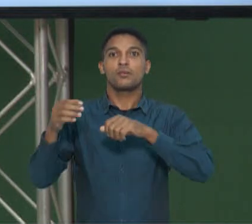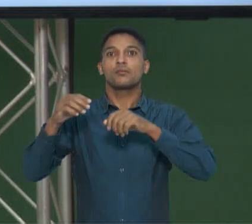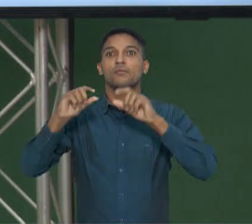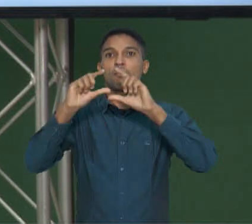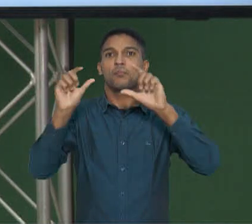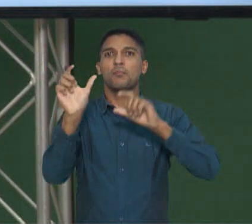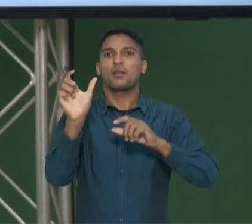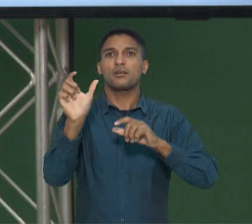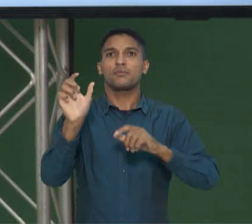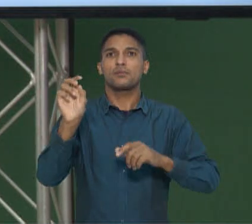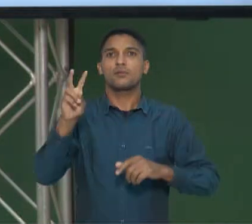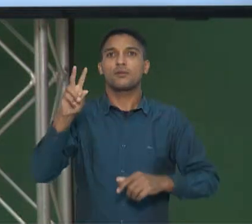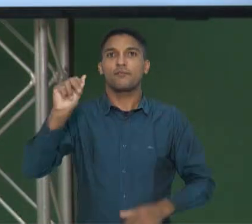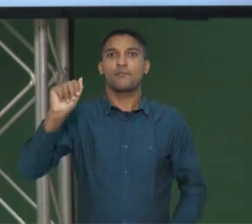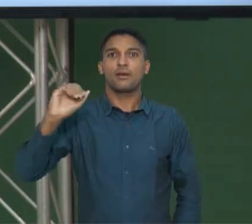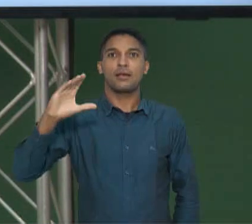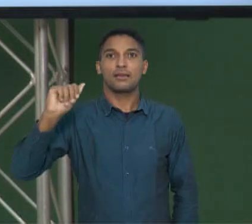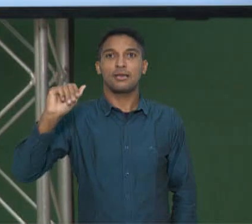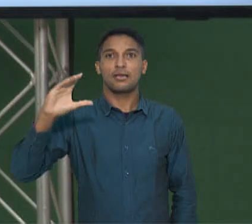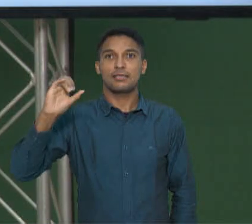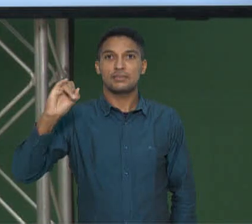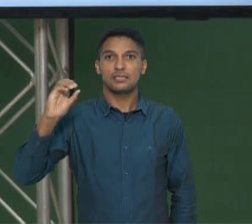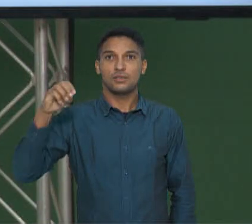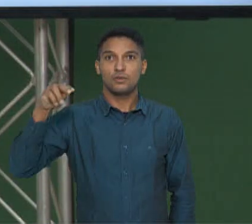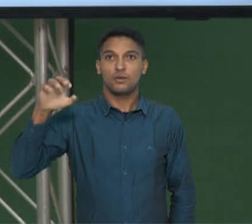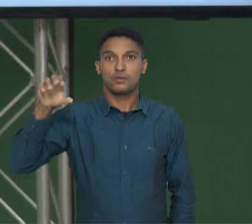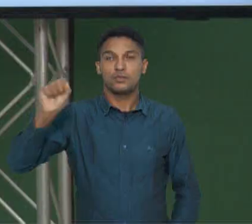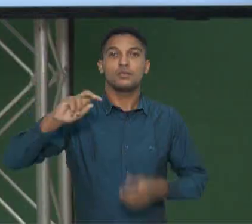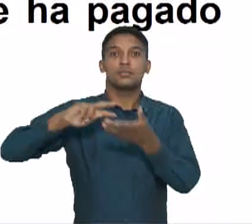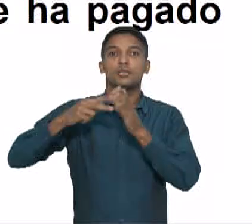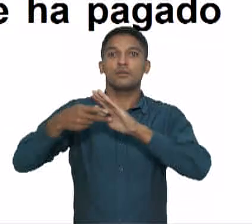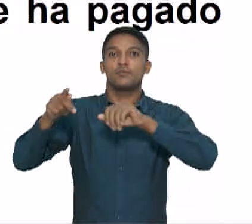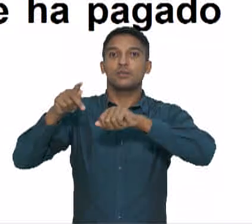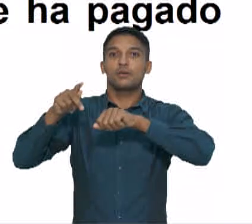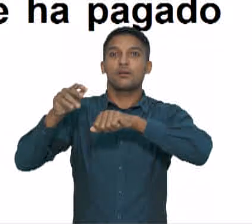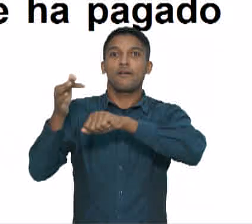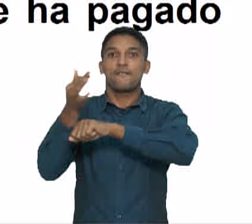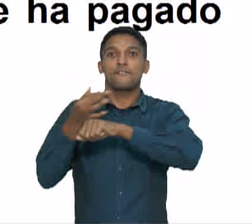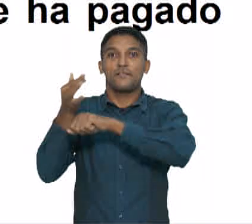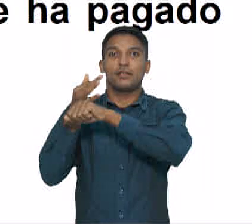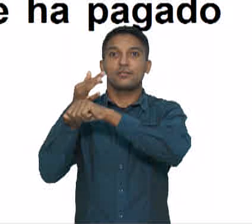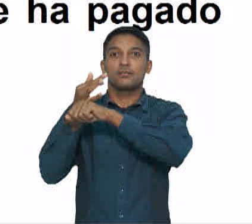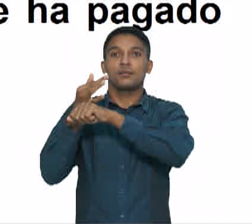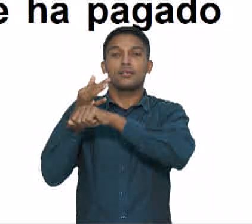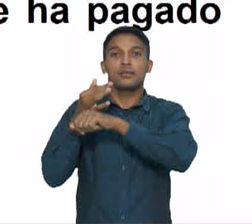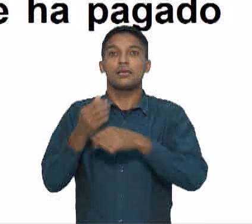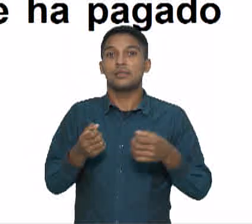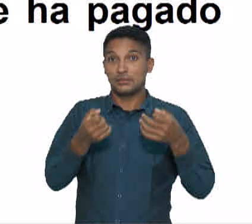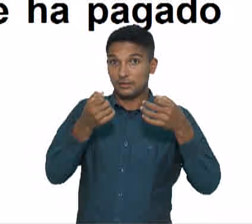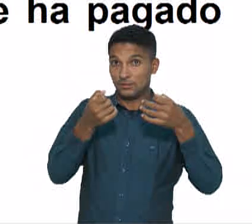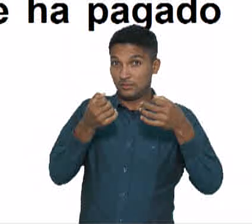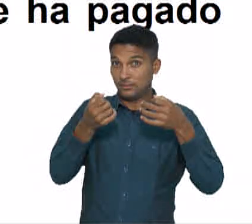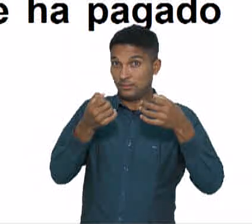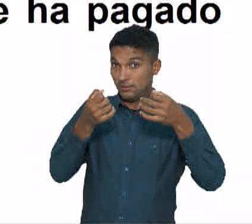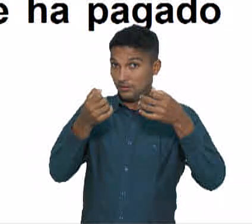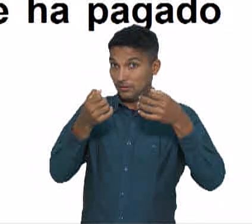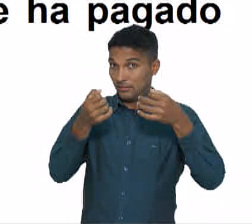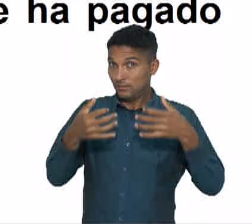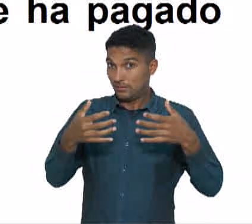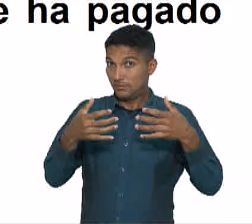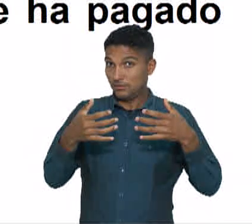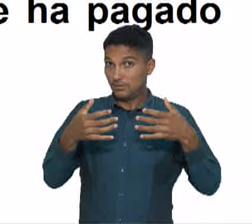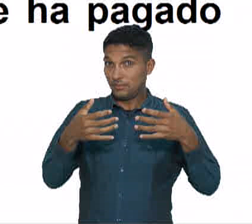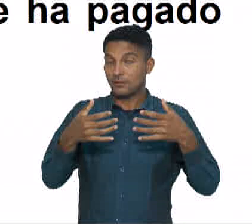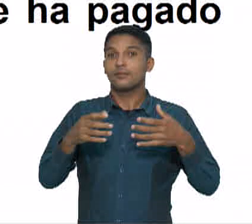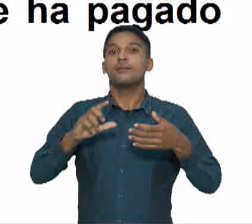faz referência a férias. Beleza? Aunque, a juzgar por las consequências, su uso